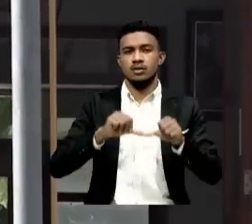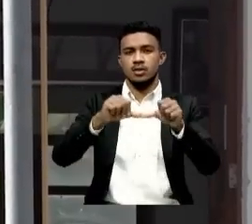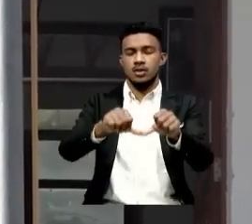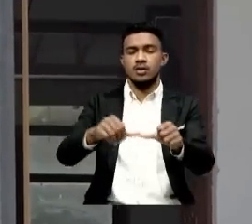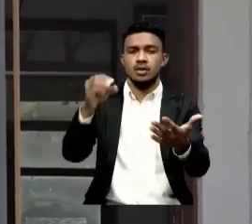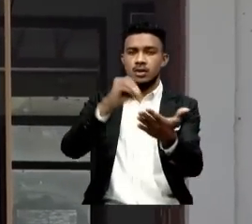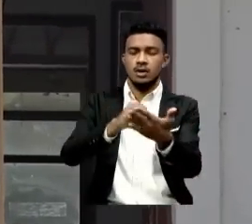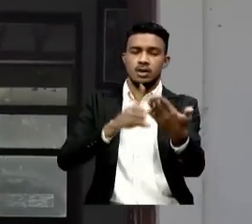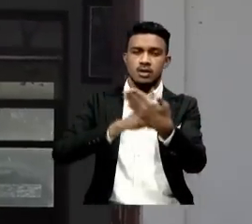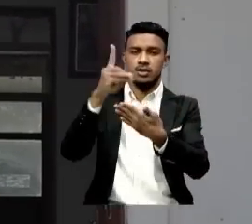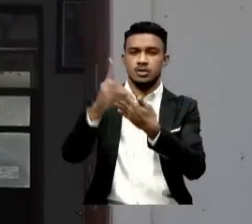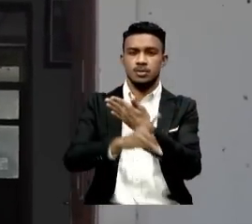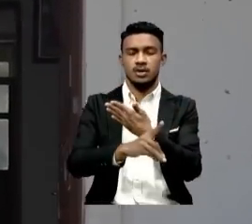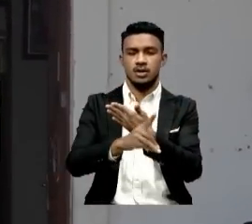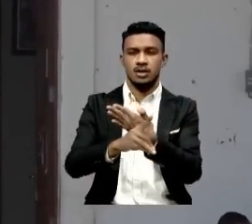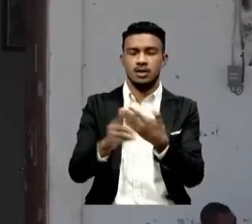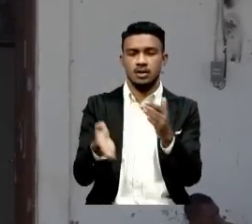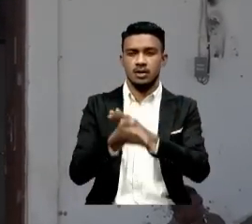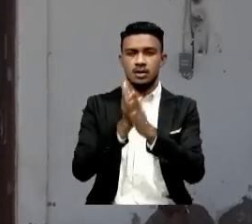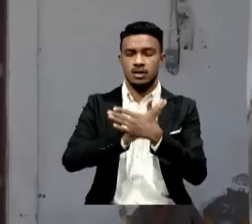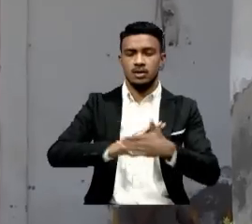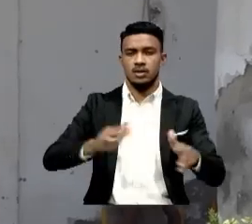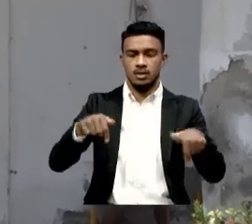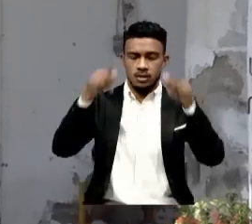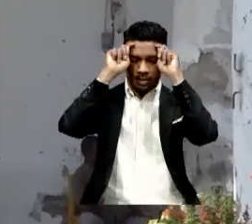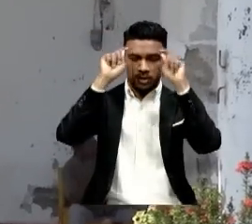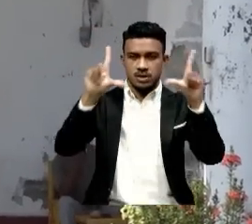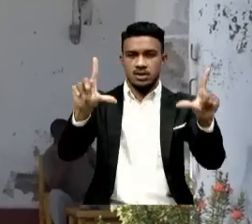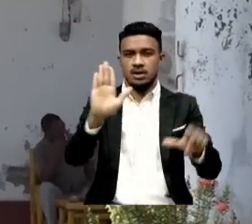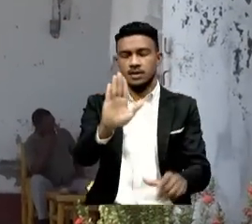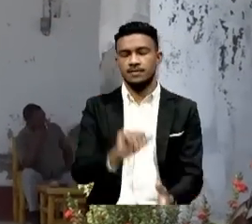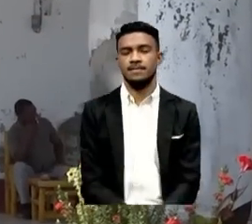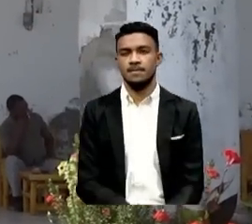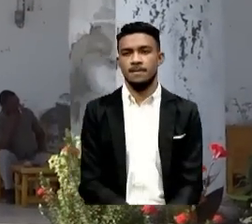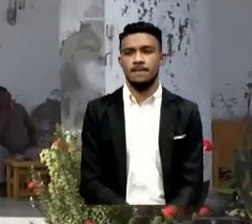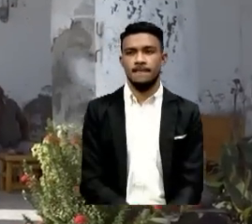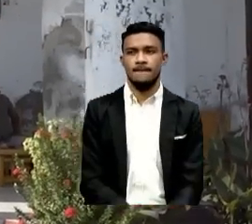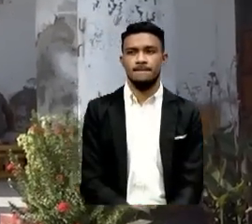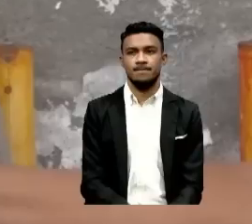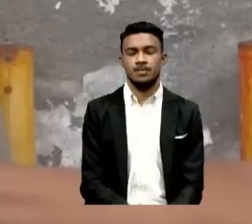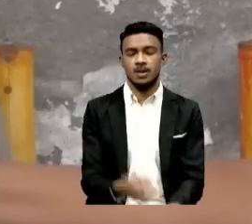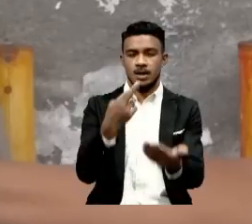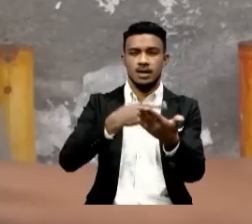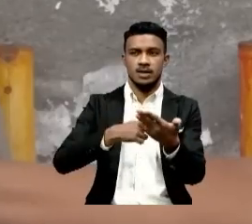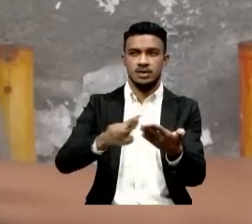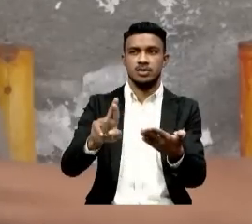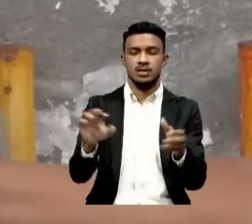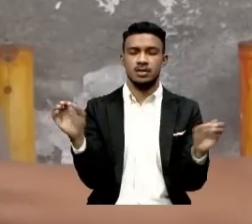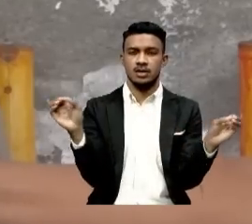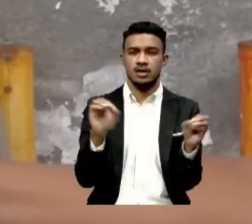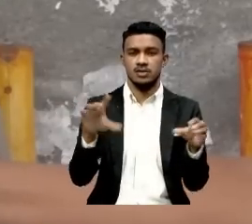a desenvolvimento sustentável Timor-Leste nia. A questão é registro nos nelas